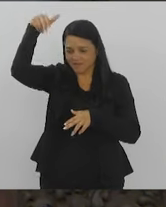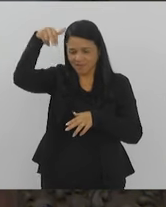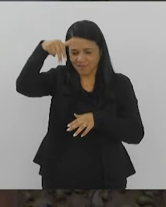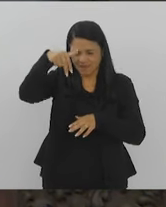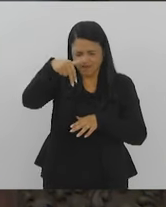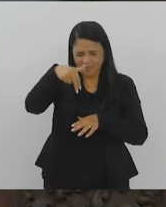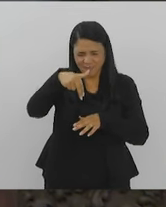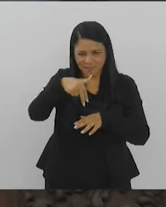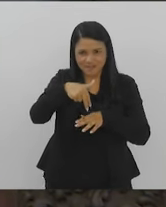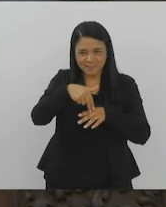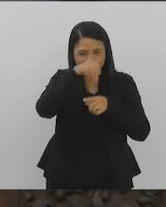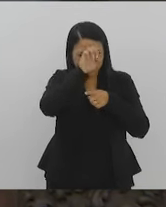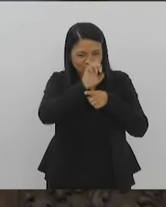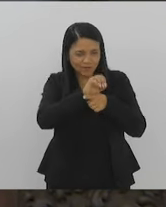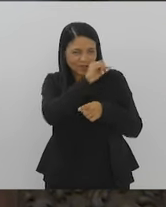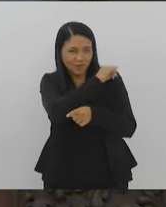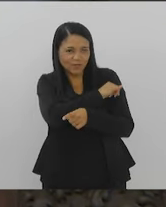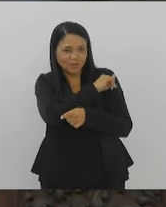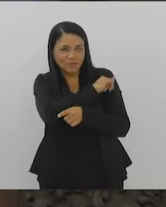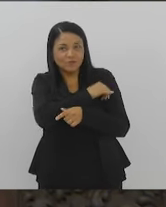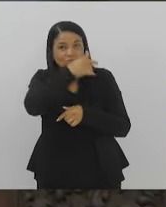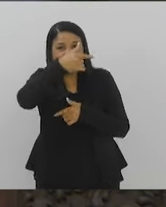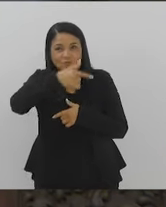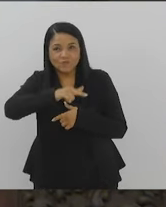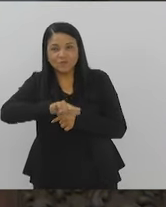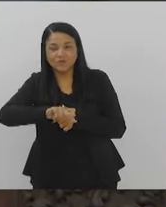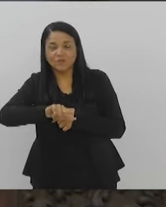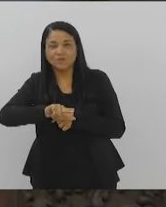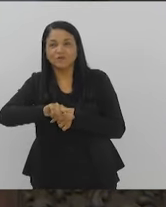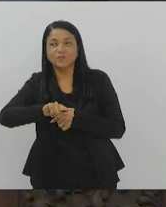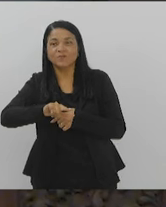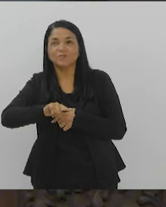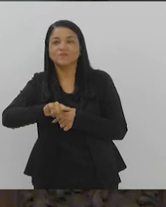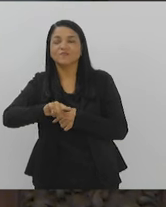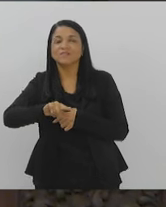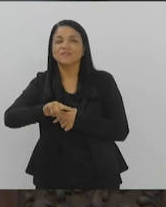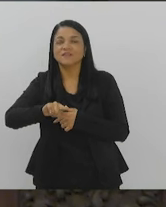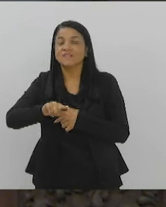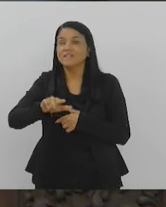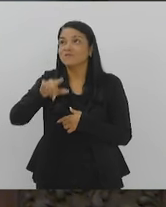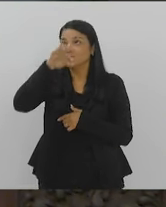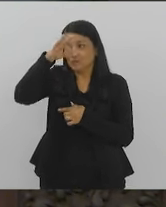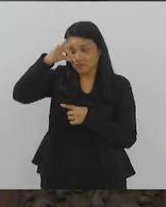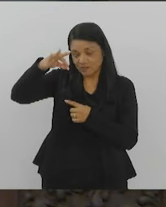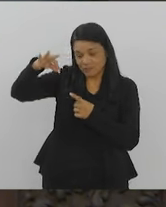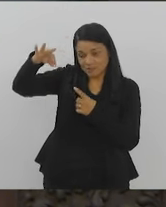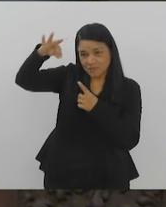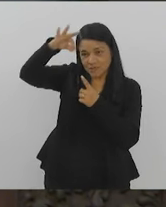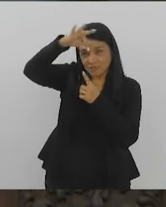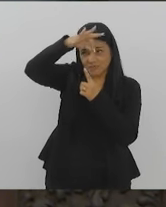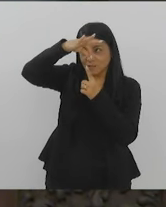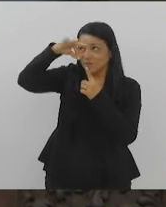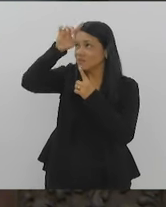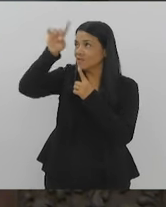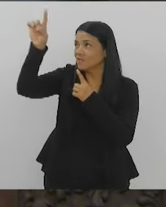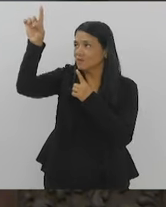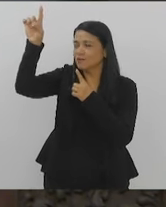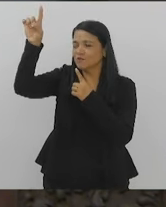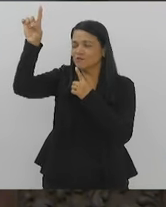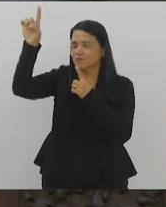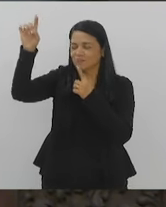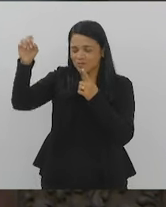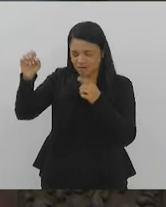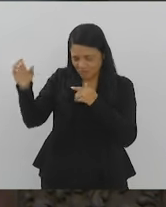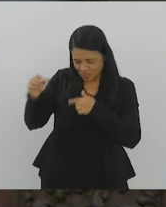de novo, vem com teu espírito, sopra em mim